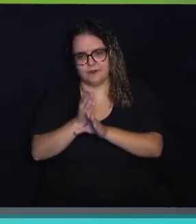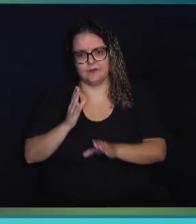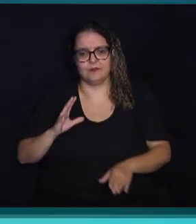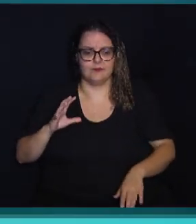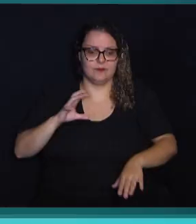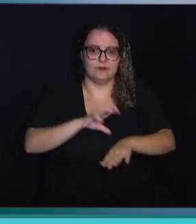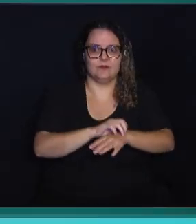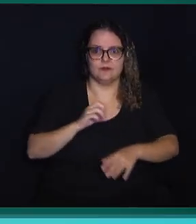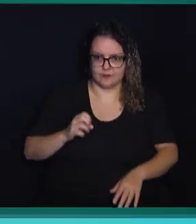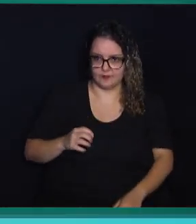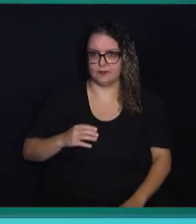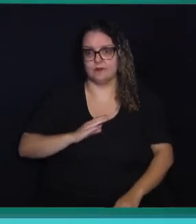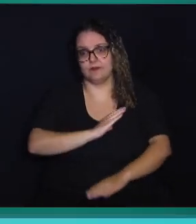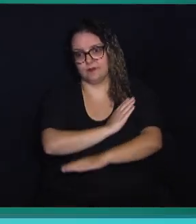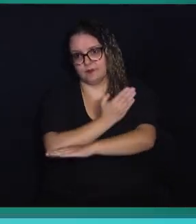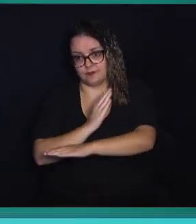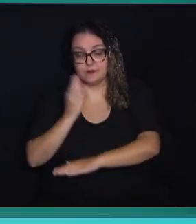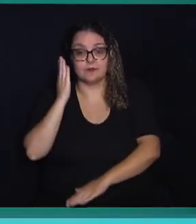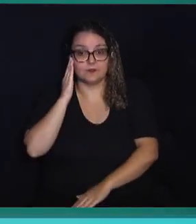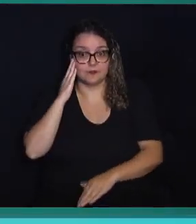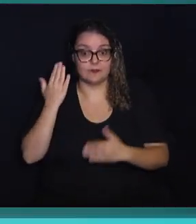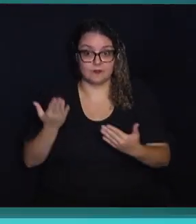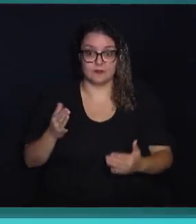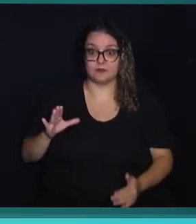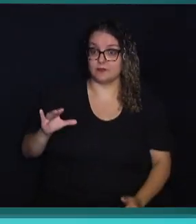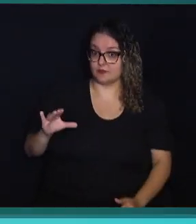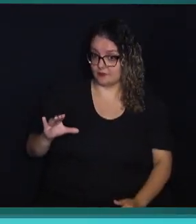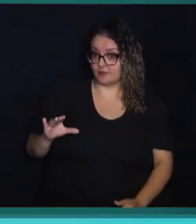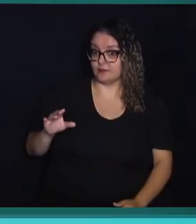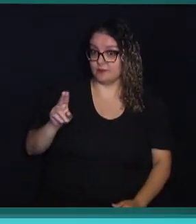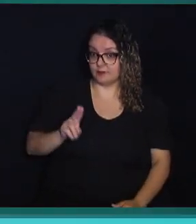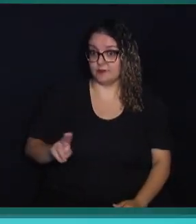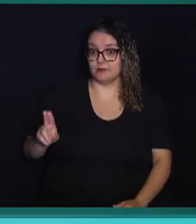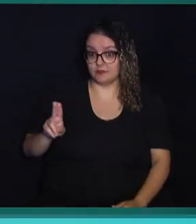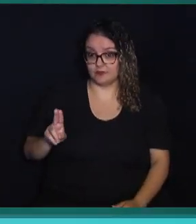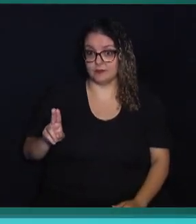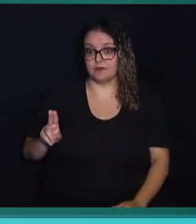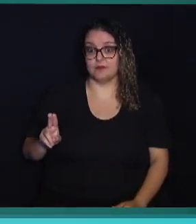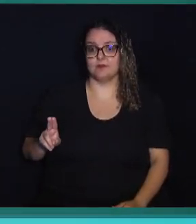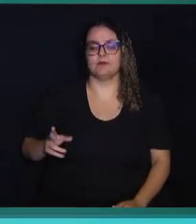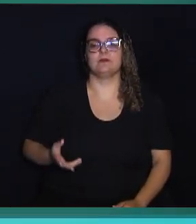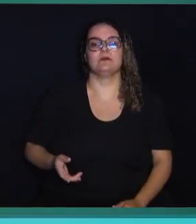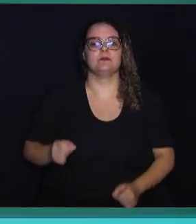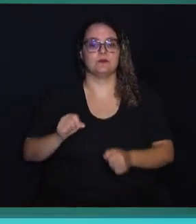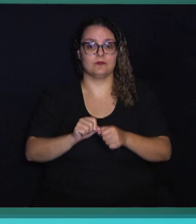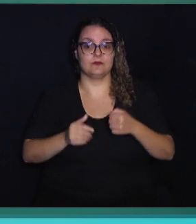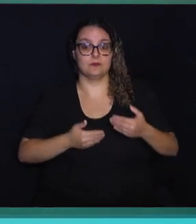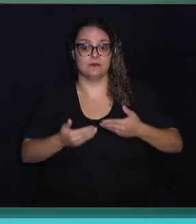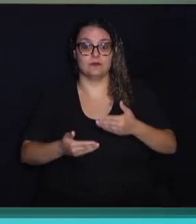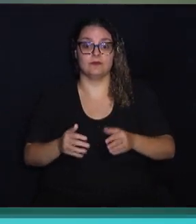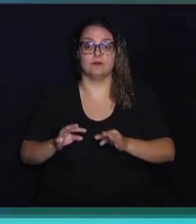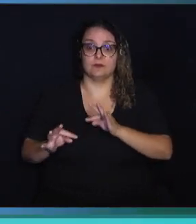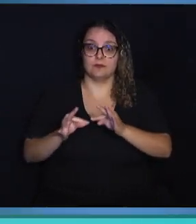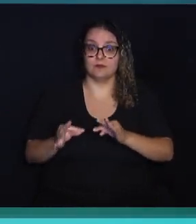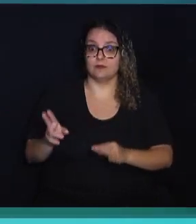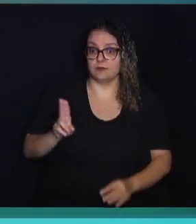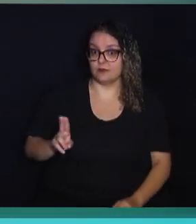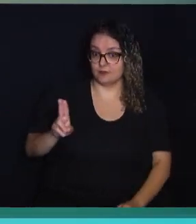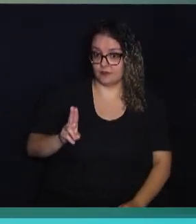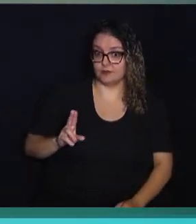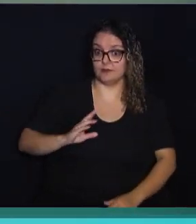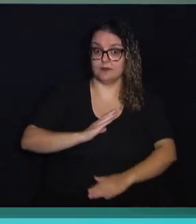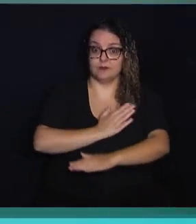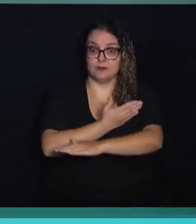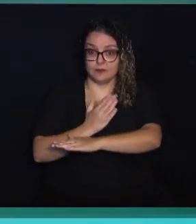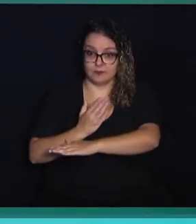facilmente confundidos e atacados pela espécie. Sabendo disso, cientistas da Universidade Macquarie reproduziram a